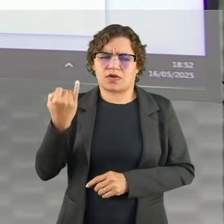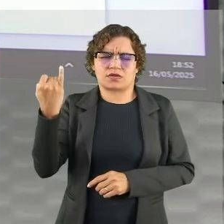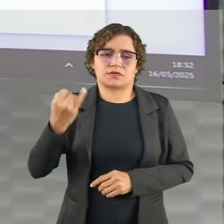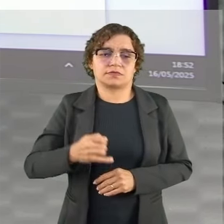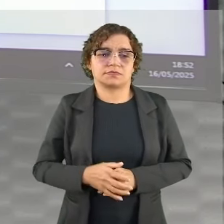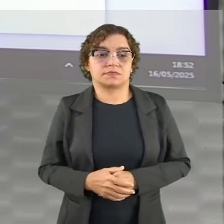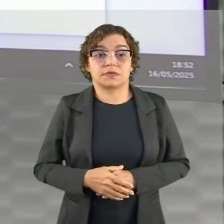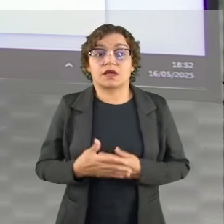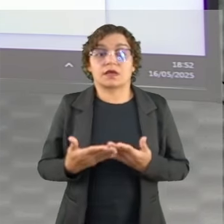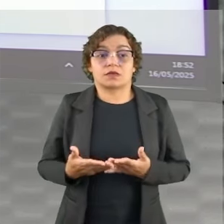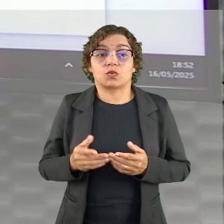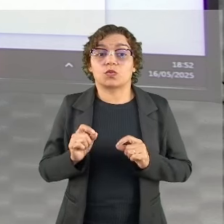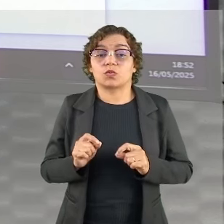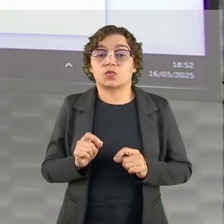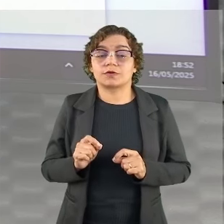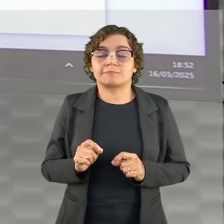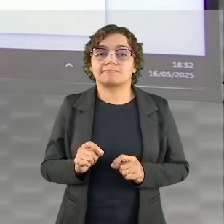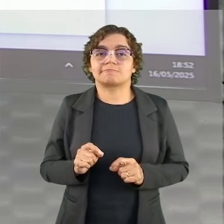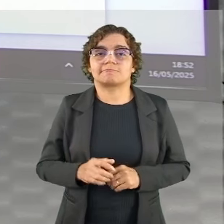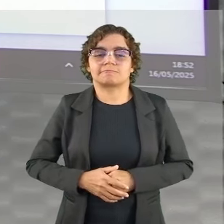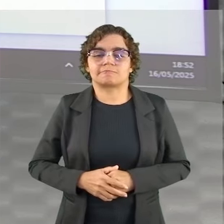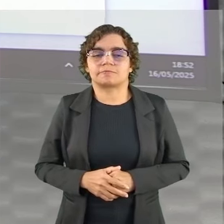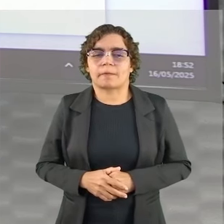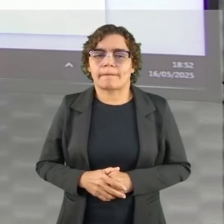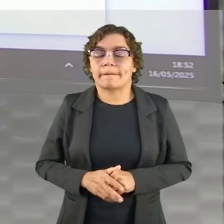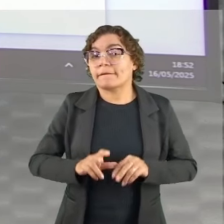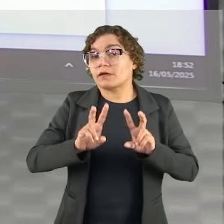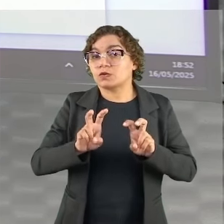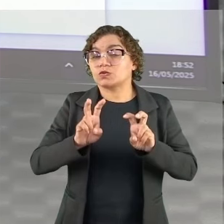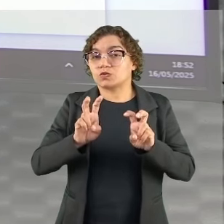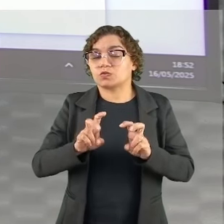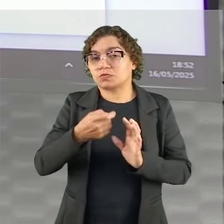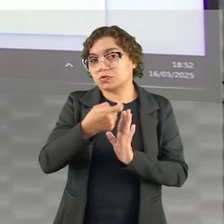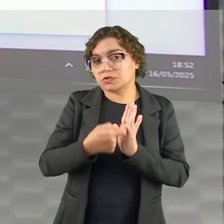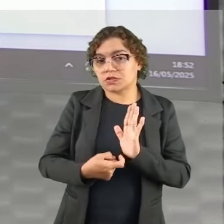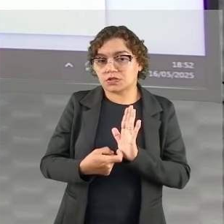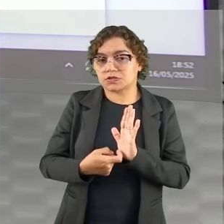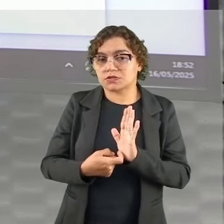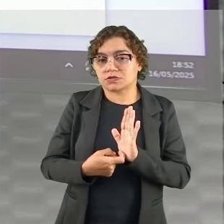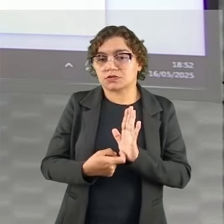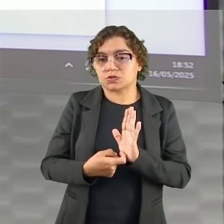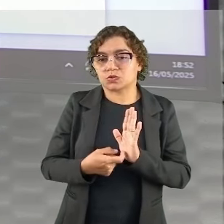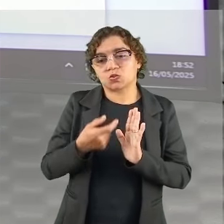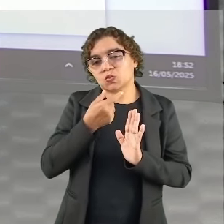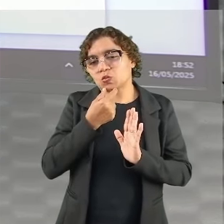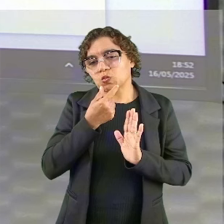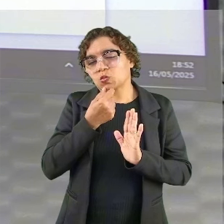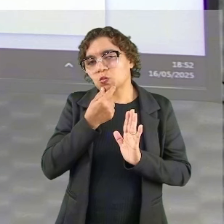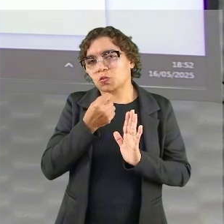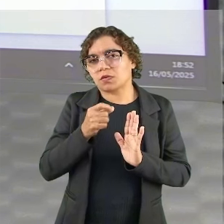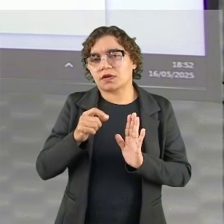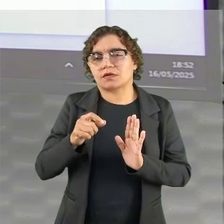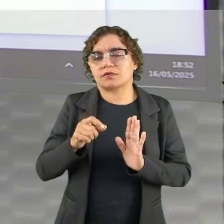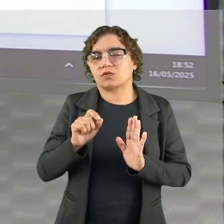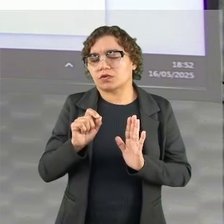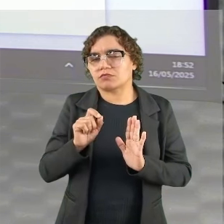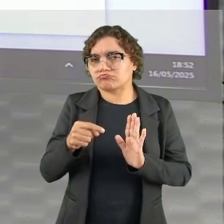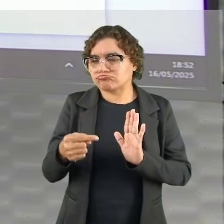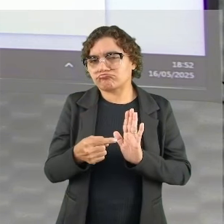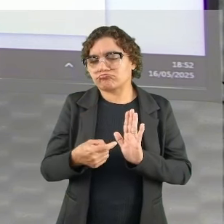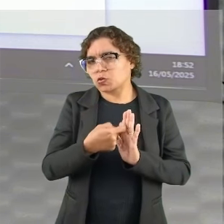Então, iremos nos basear sobre o texto do Elliot Sober, né? É um texto